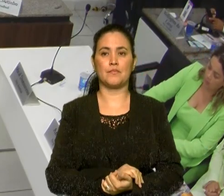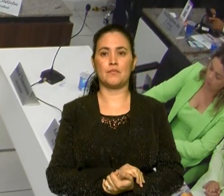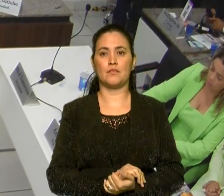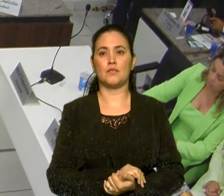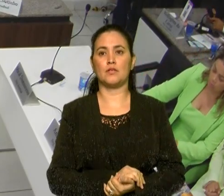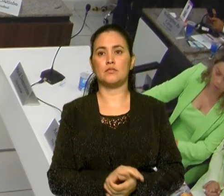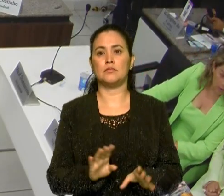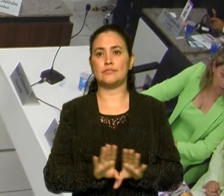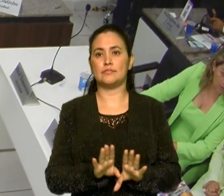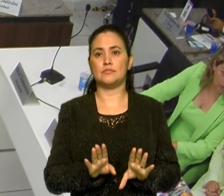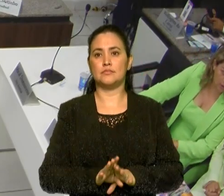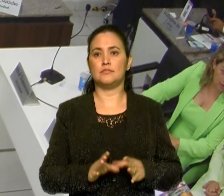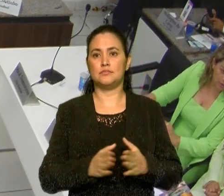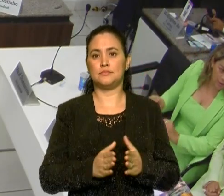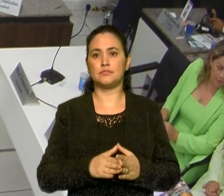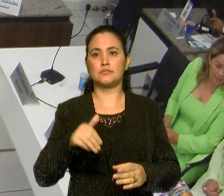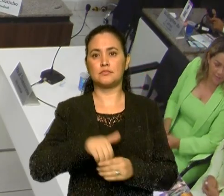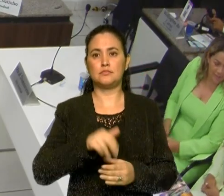estão online.